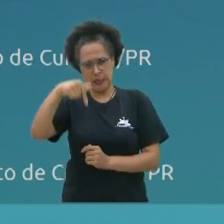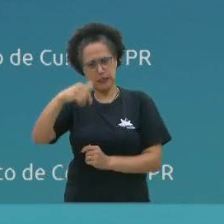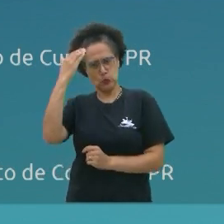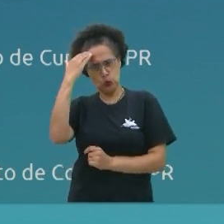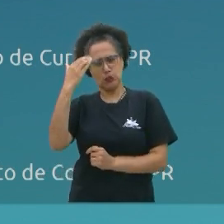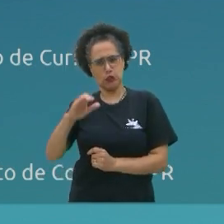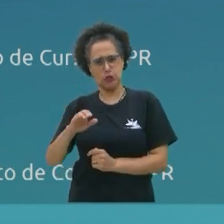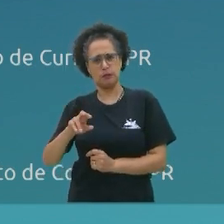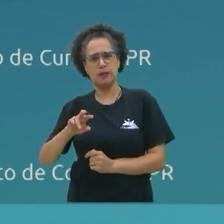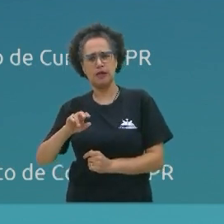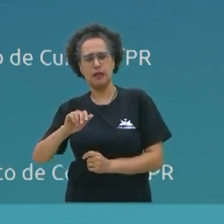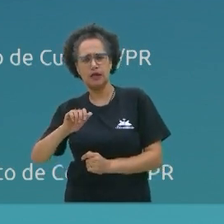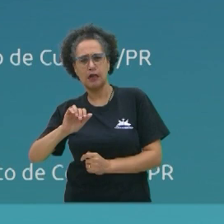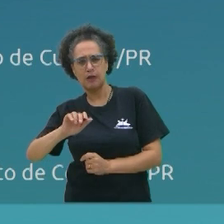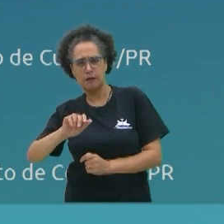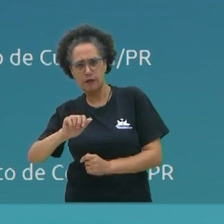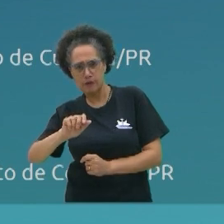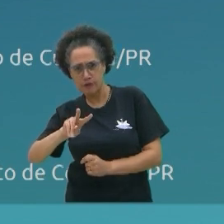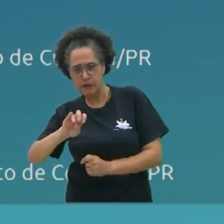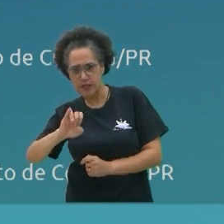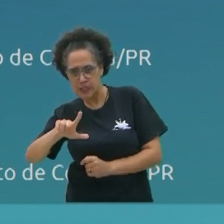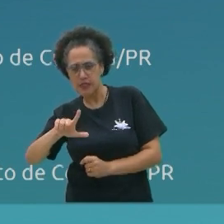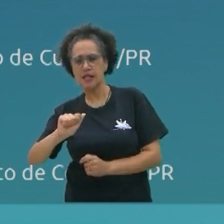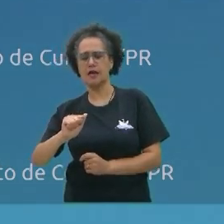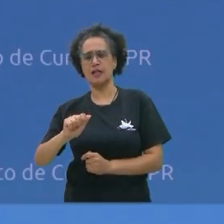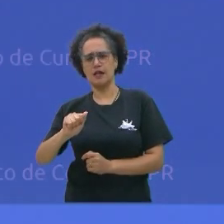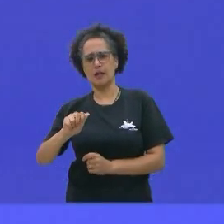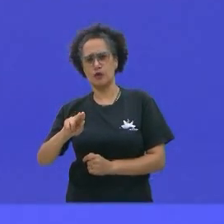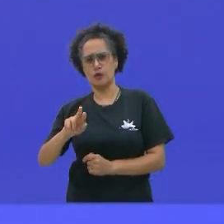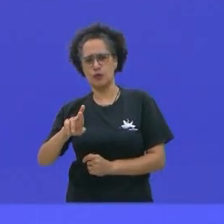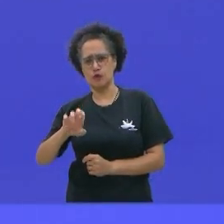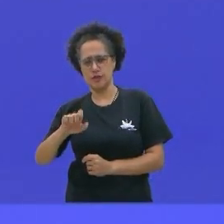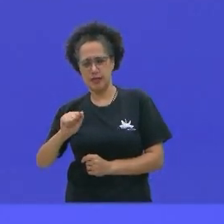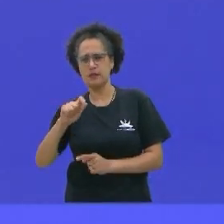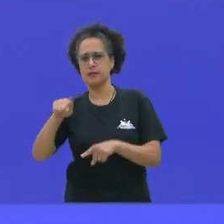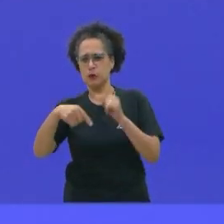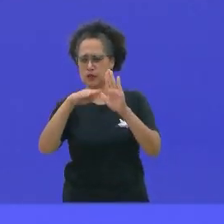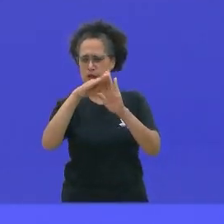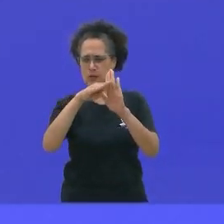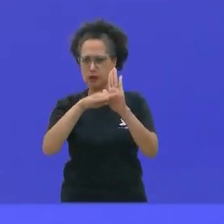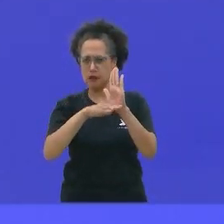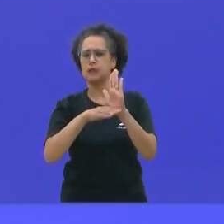da programação, eu vou destacando um pouco mais aí, vou falar também da posse